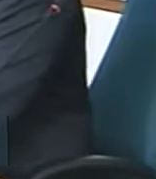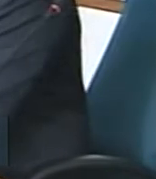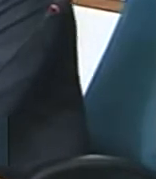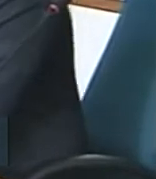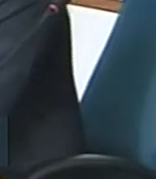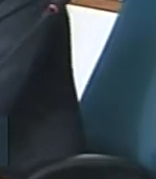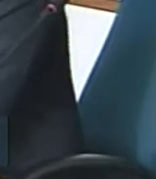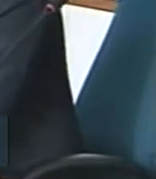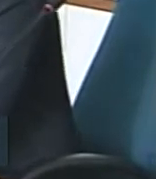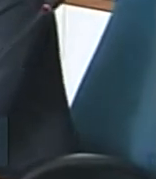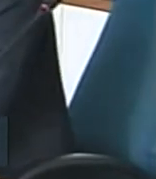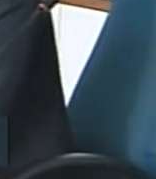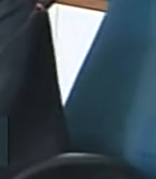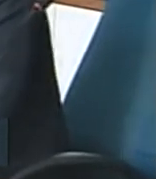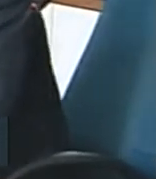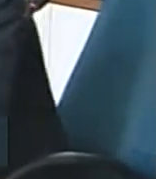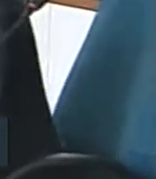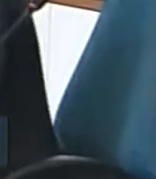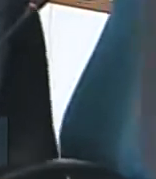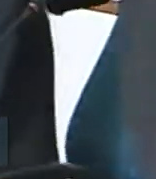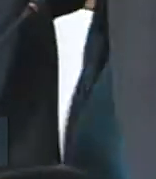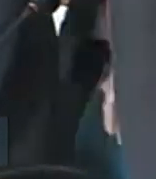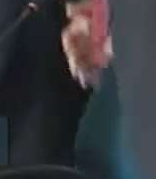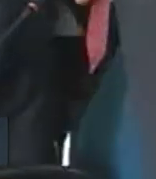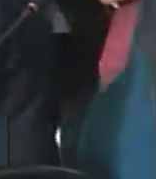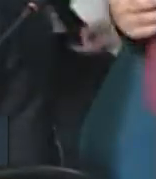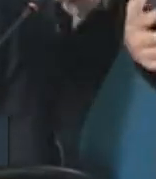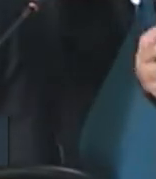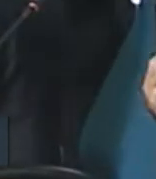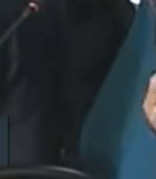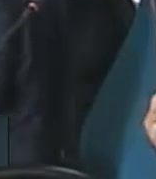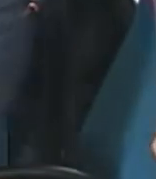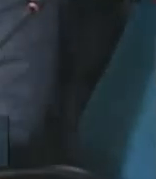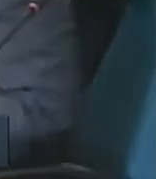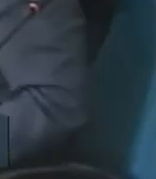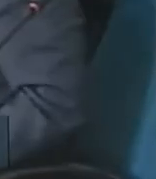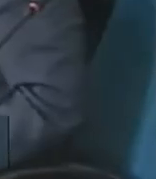Vamos ver aqui. Desculpe aí a improvisação.